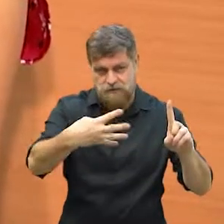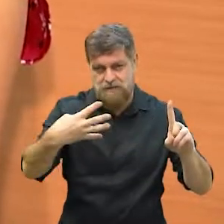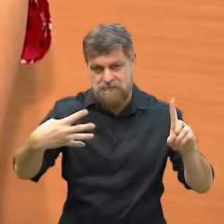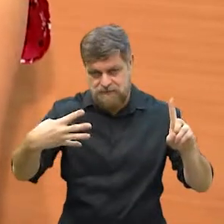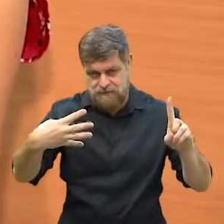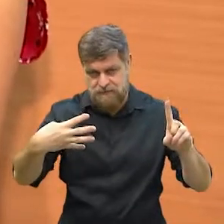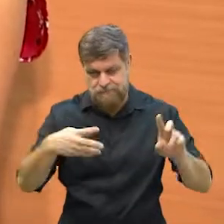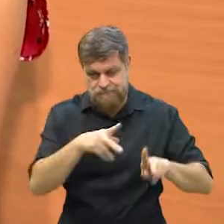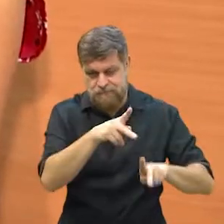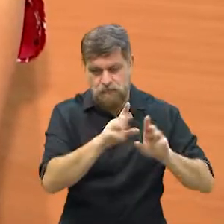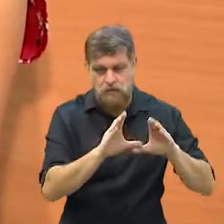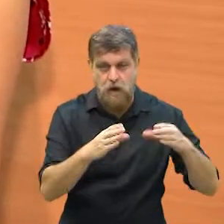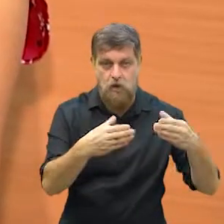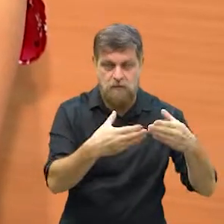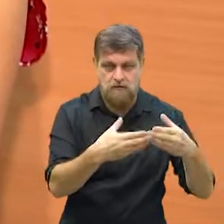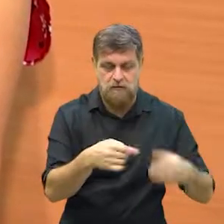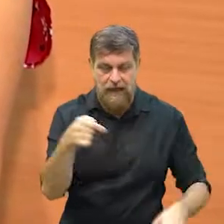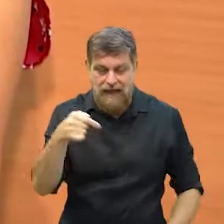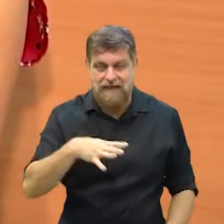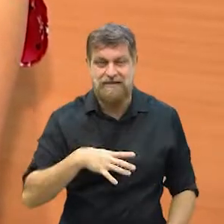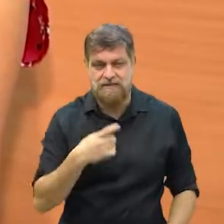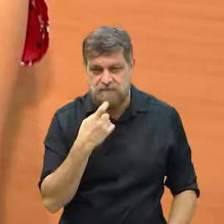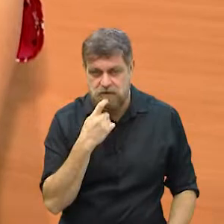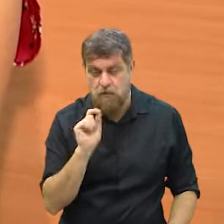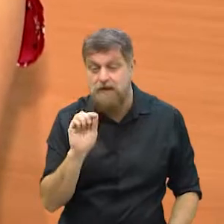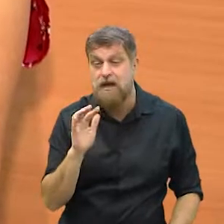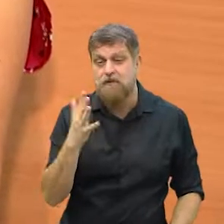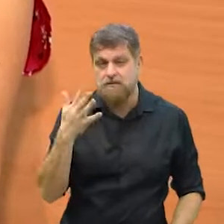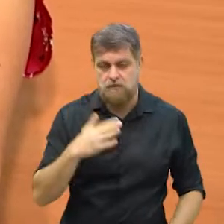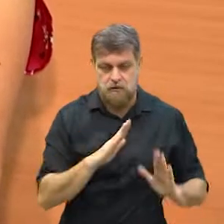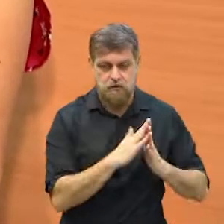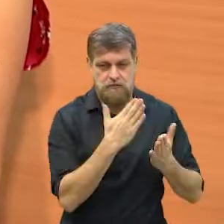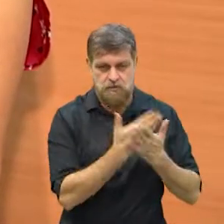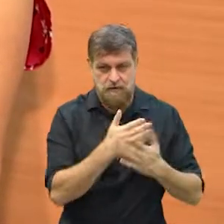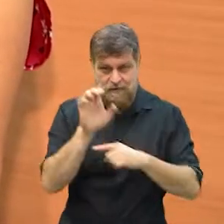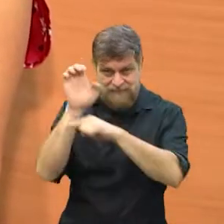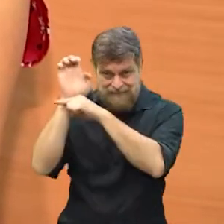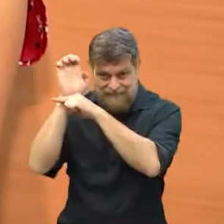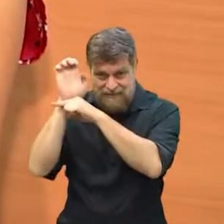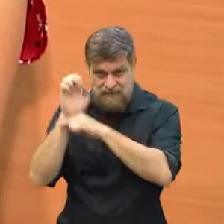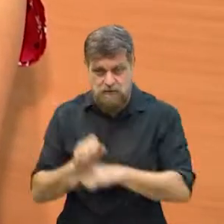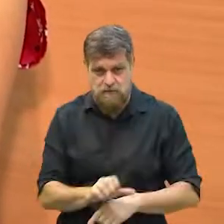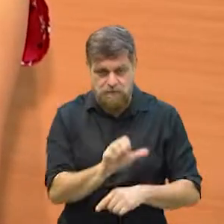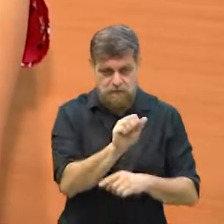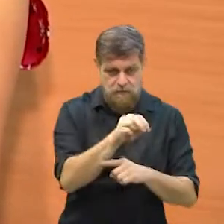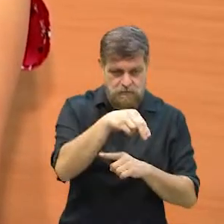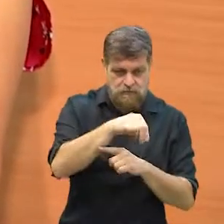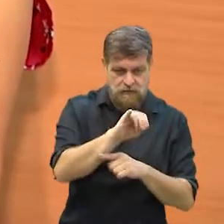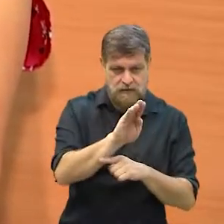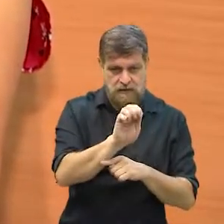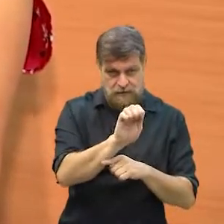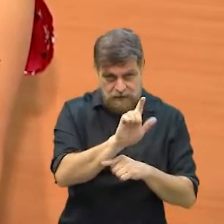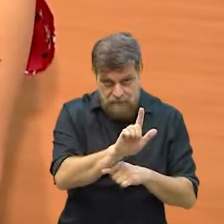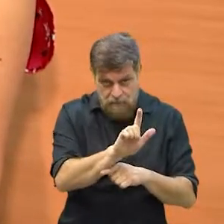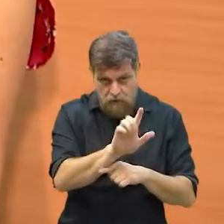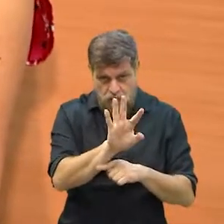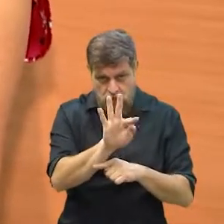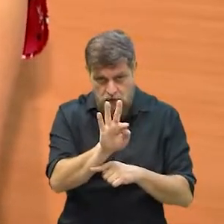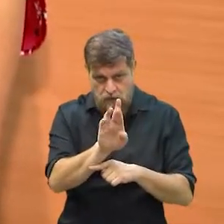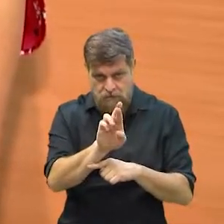LGBT. Na verdade, nós tivemos aqui em Campinas um caso de uma escola estadual, que a Escola Aníbal de Freitas, que